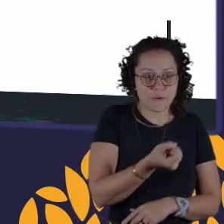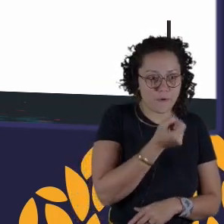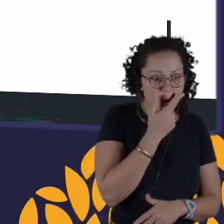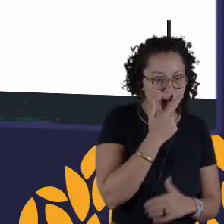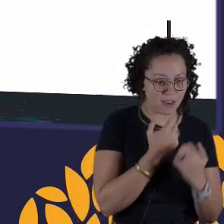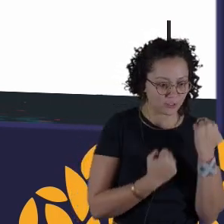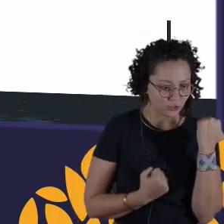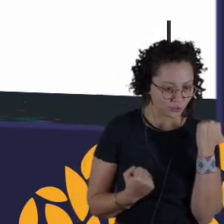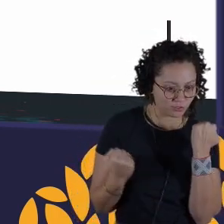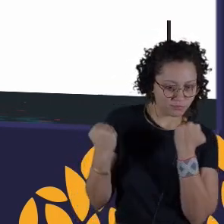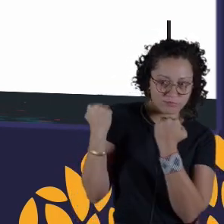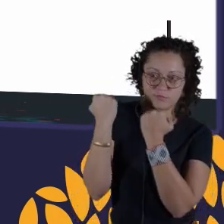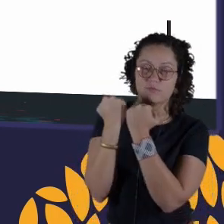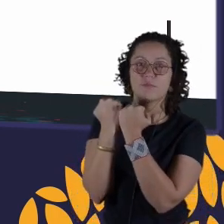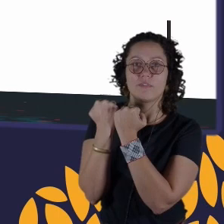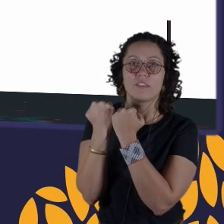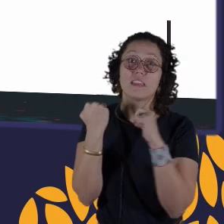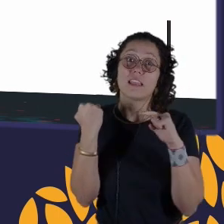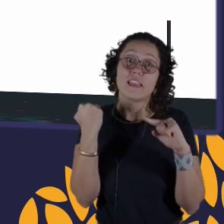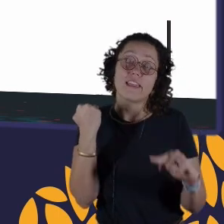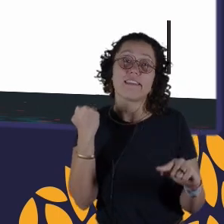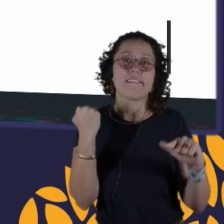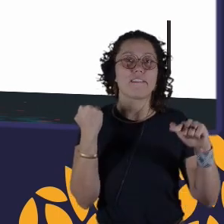com cannabis vai descer.